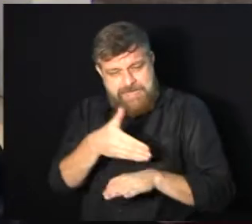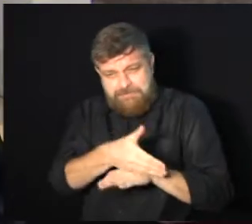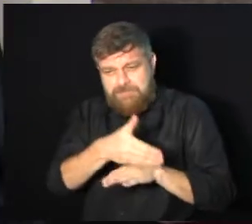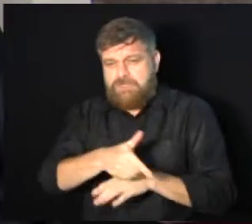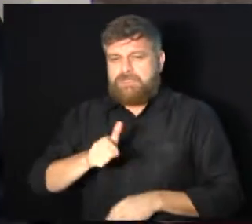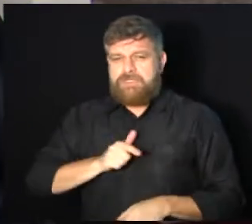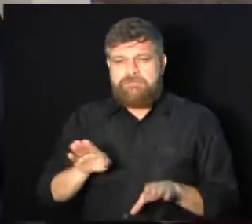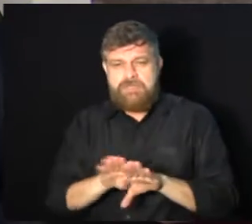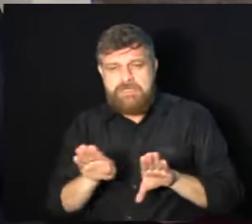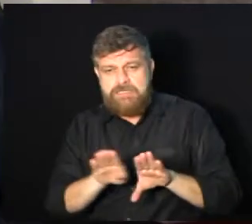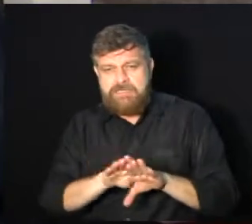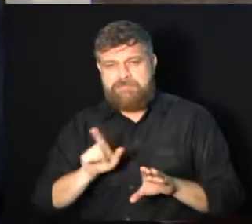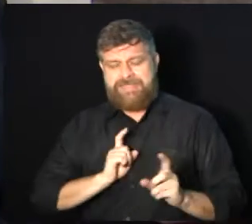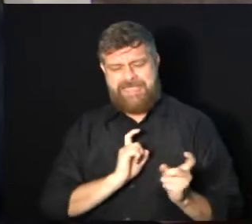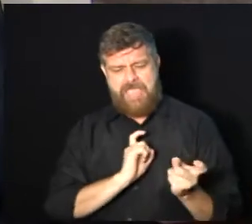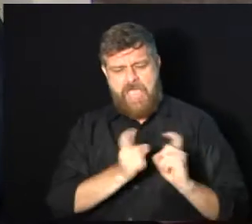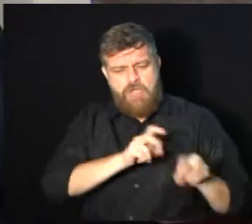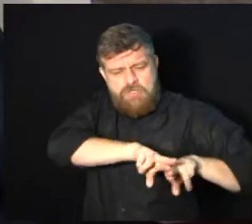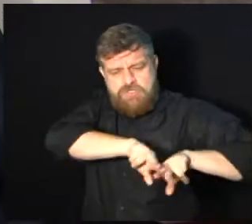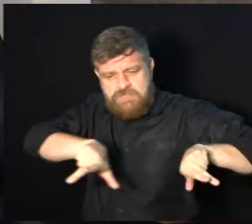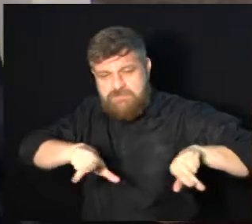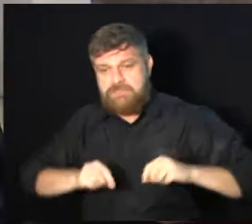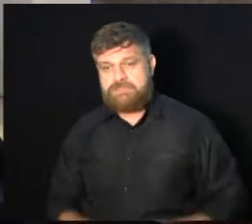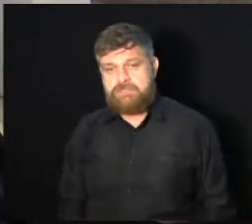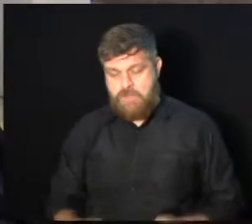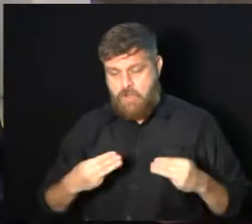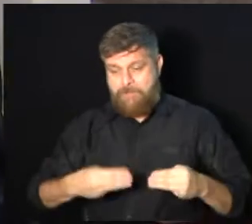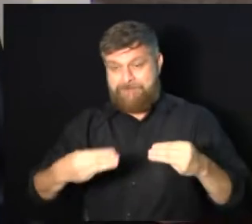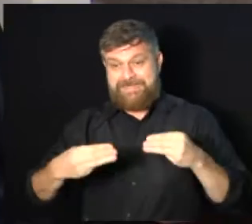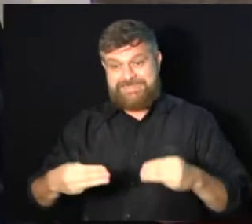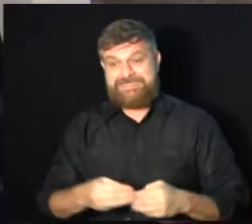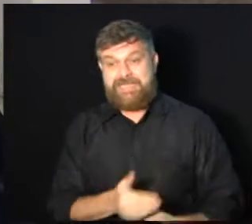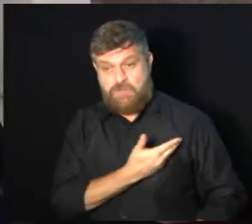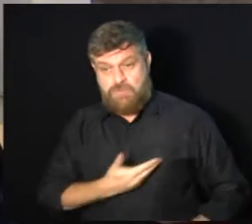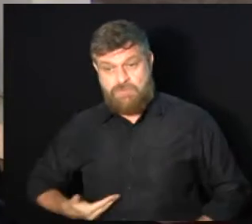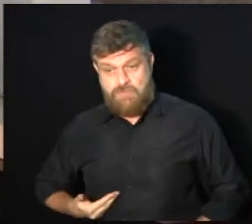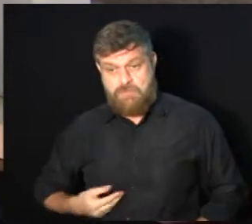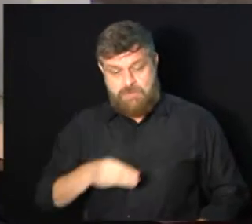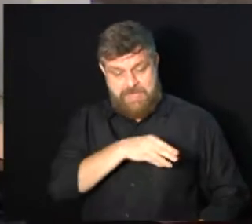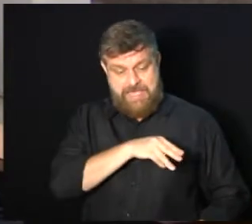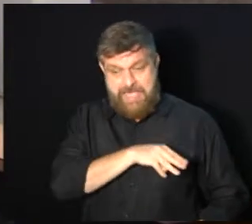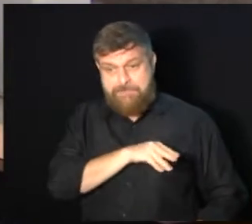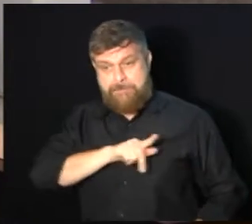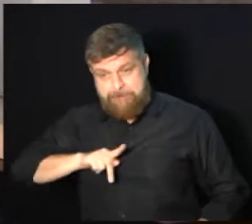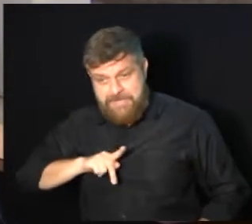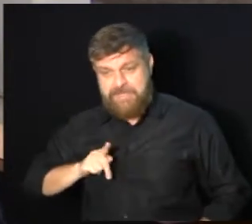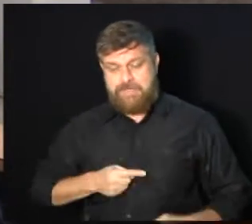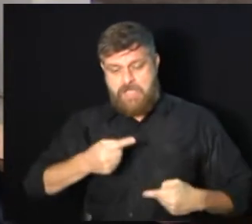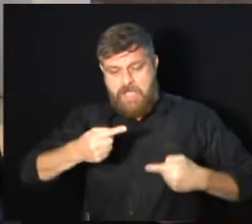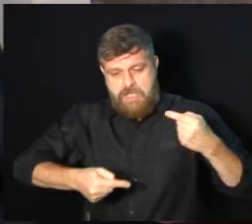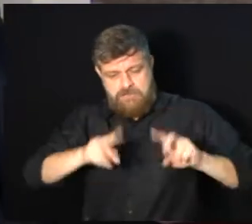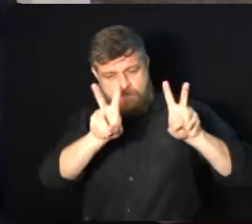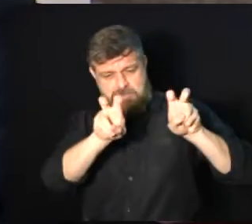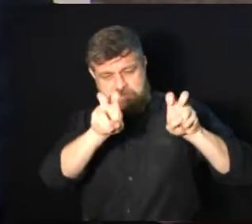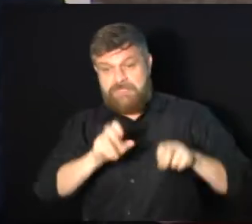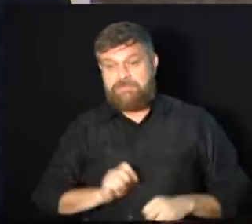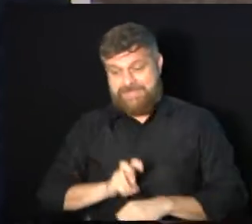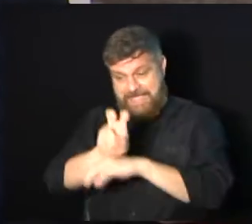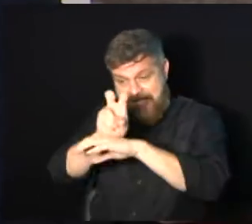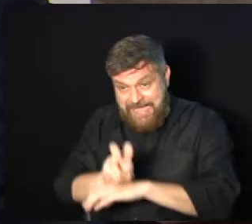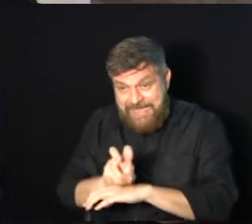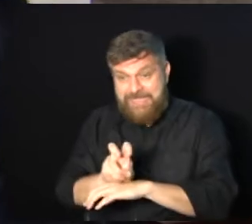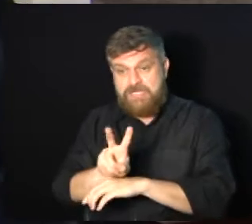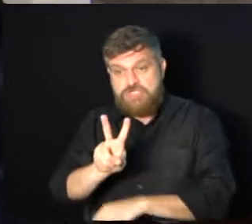Participamos também de várias reuniões no Ministério Público, tratando sobre esses assuntos das vagas das